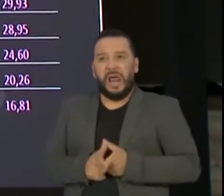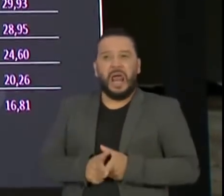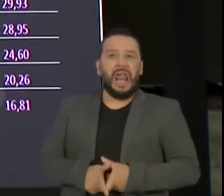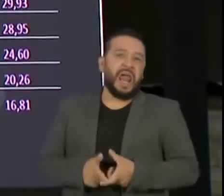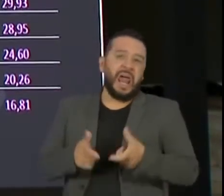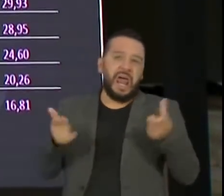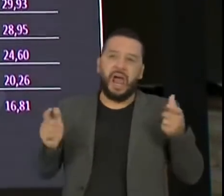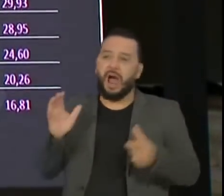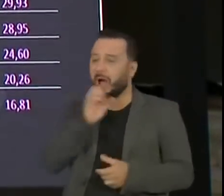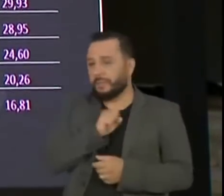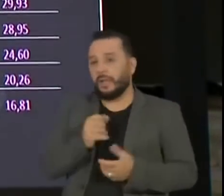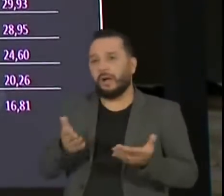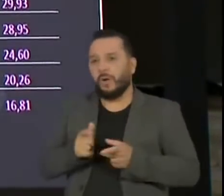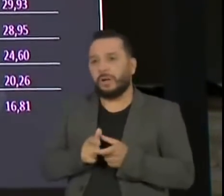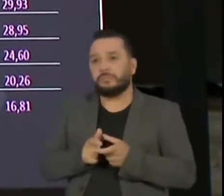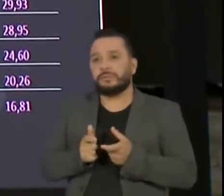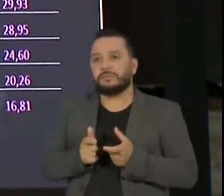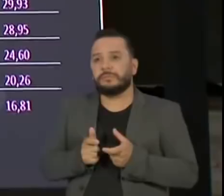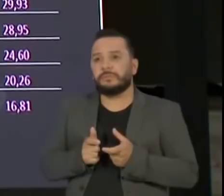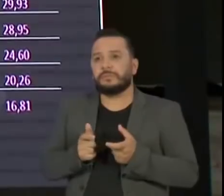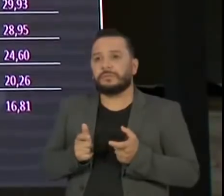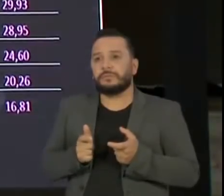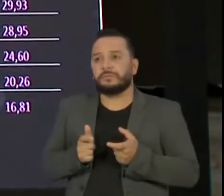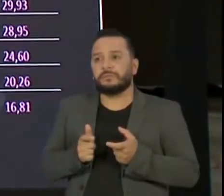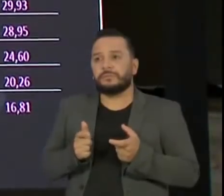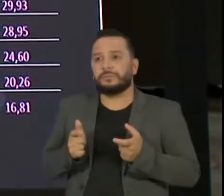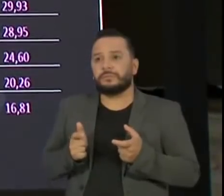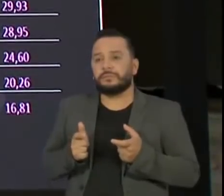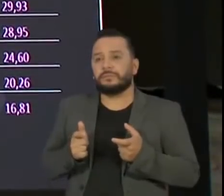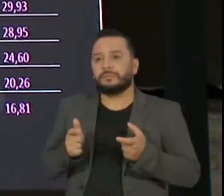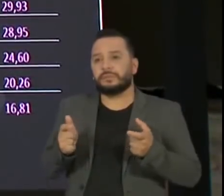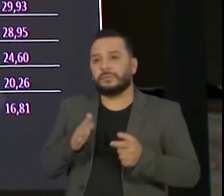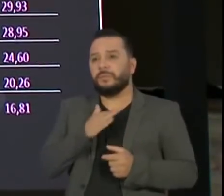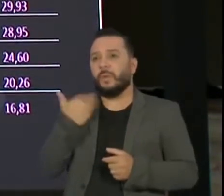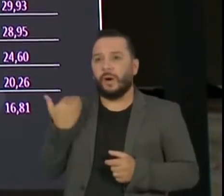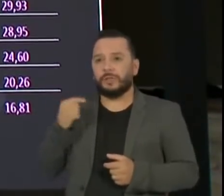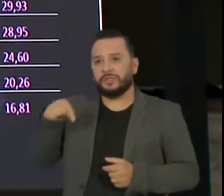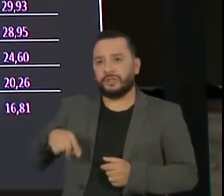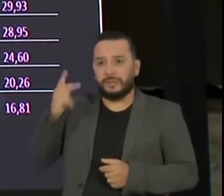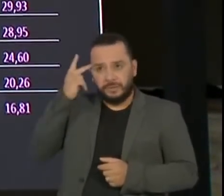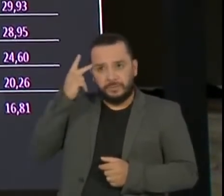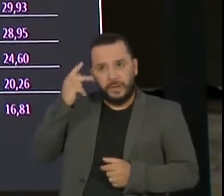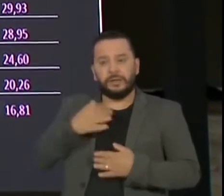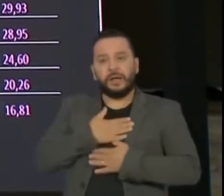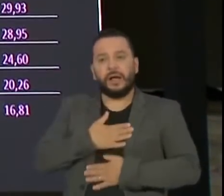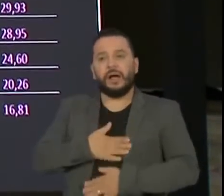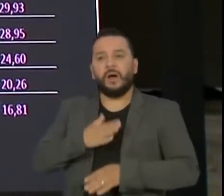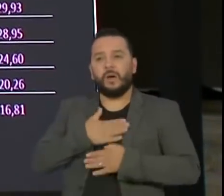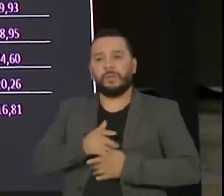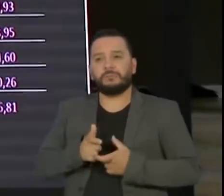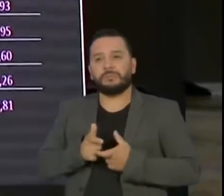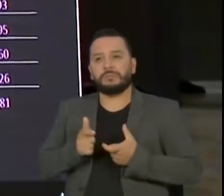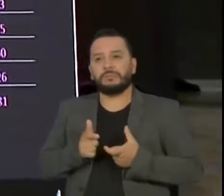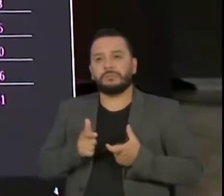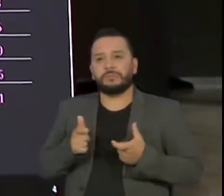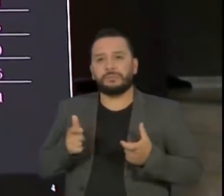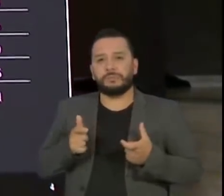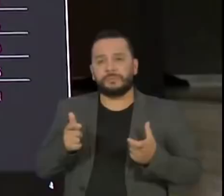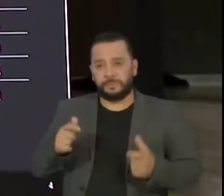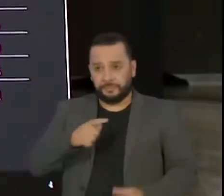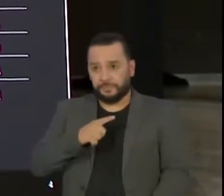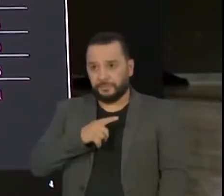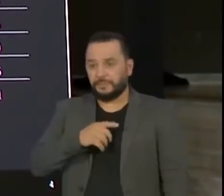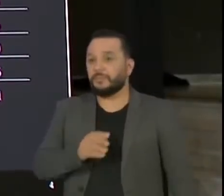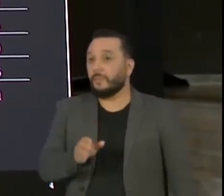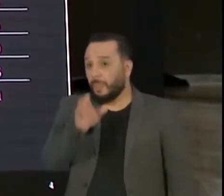no número de óbitos que ocorre no estado de São Paulo. E se nós olharmos na coluna do meio, que são